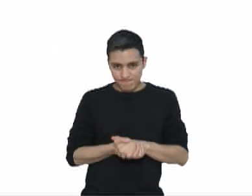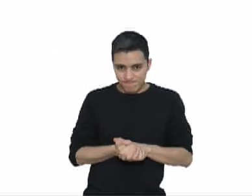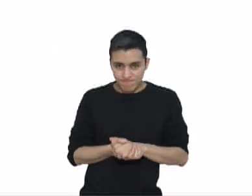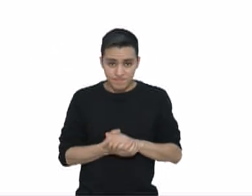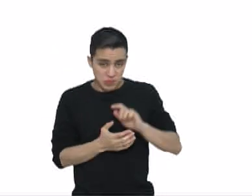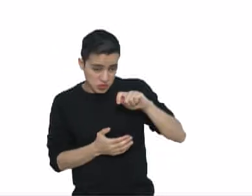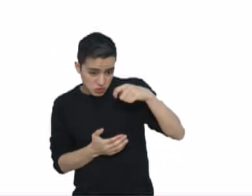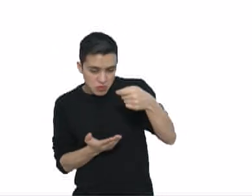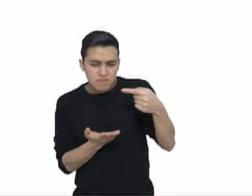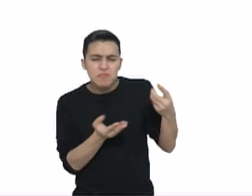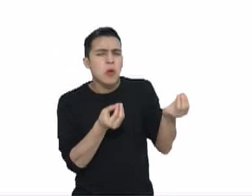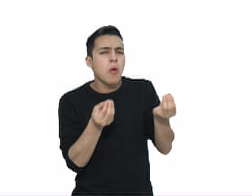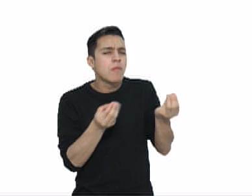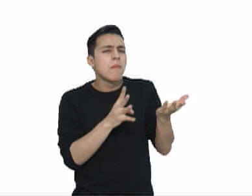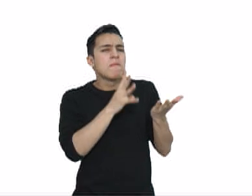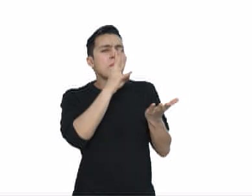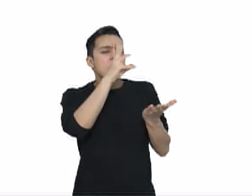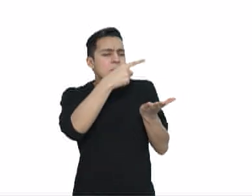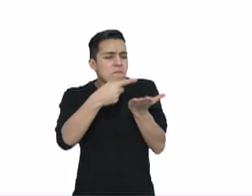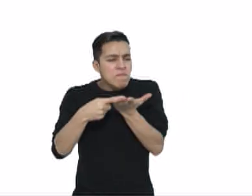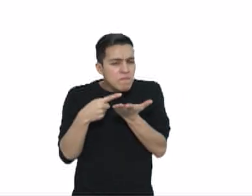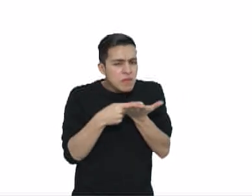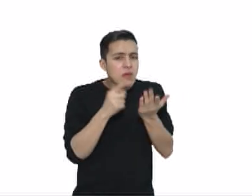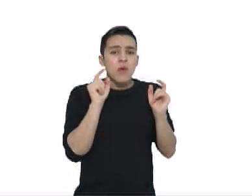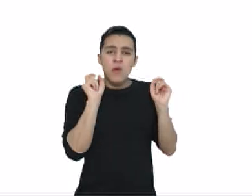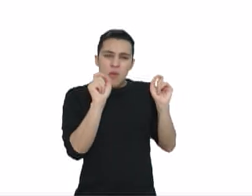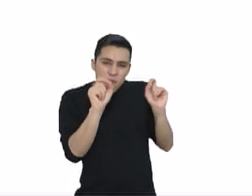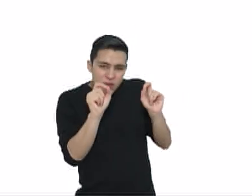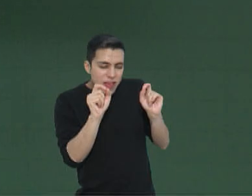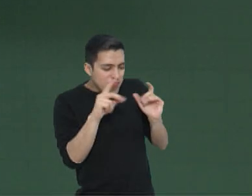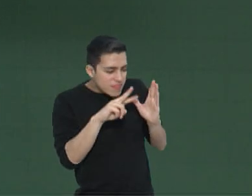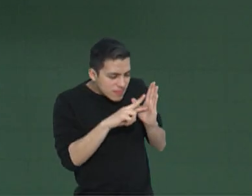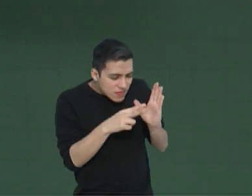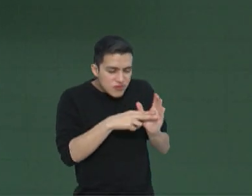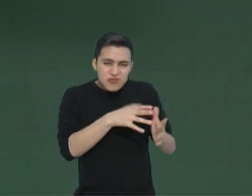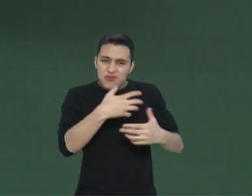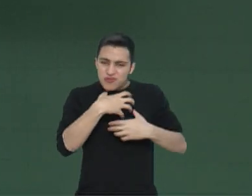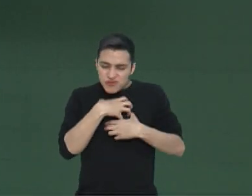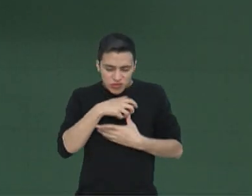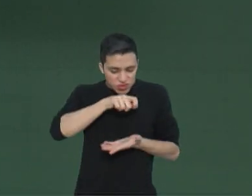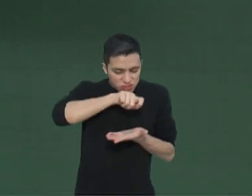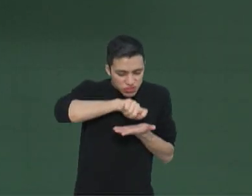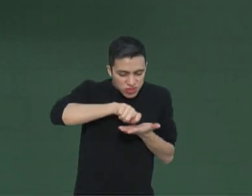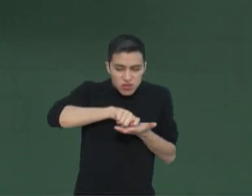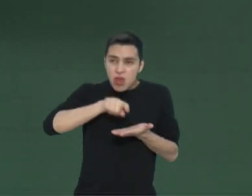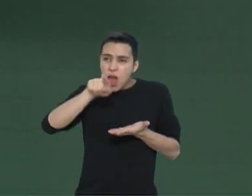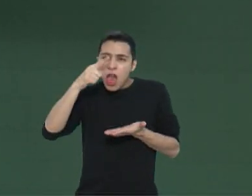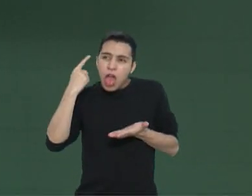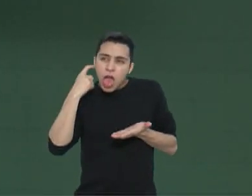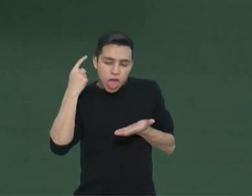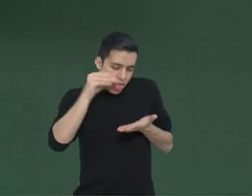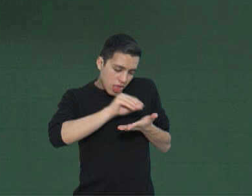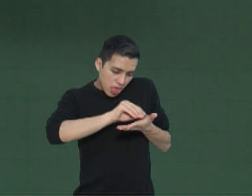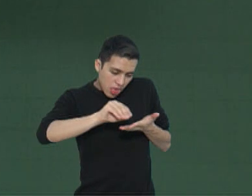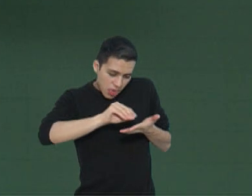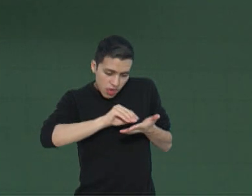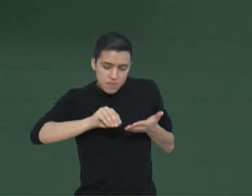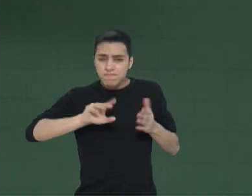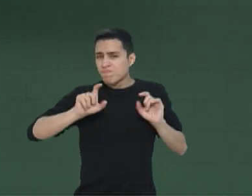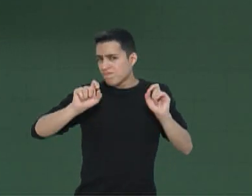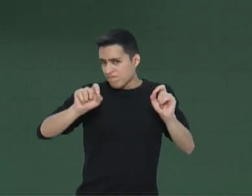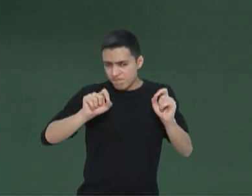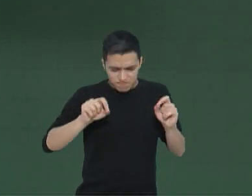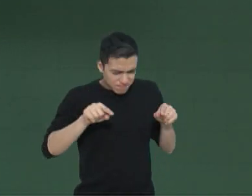musical não convencional, ela, na verdade, vai se tratar de formas de escrever o som. Essas